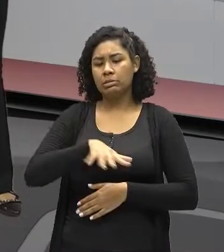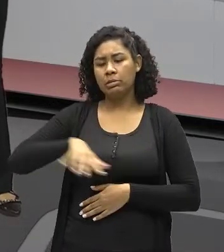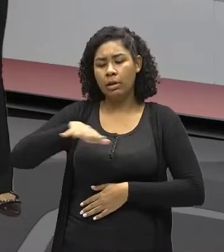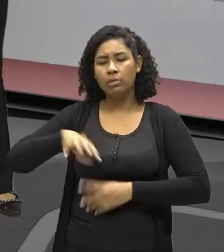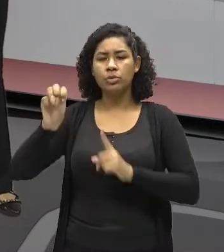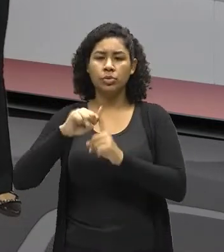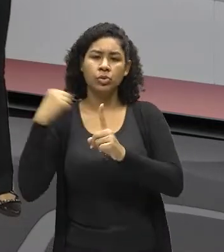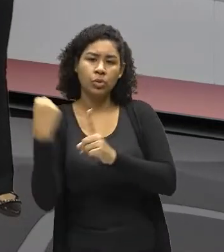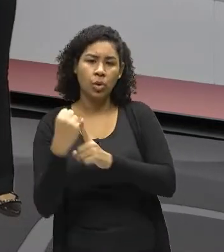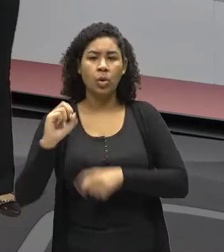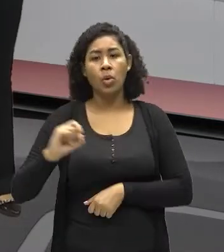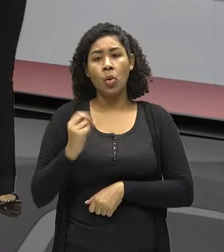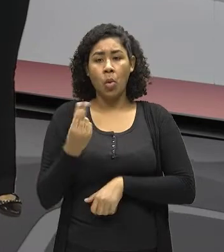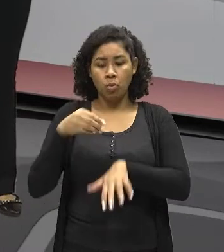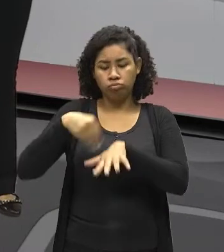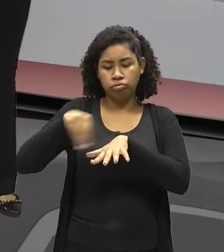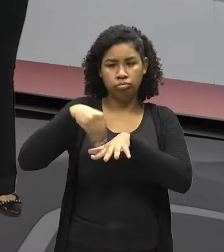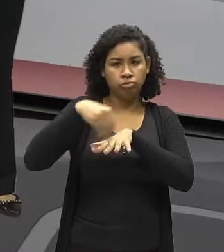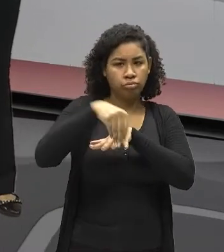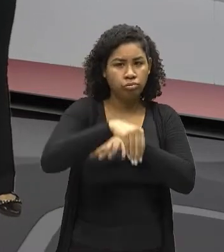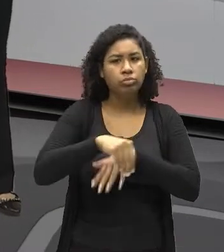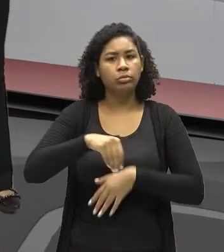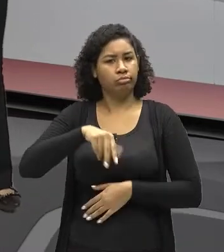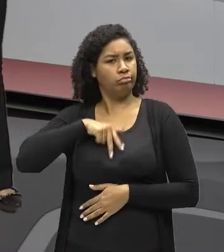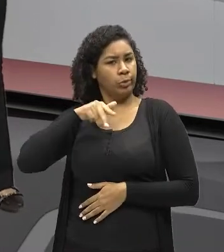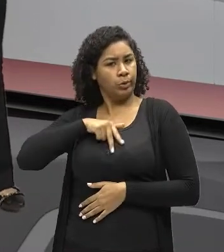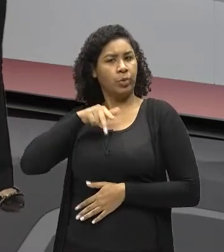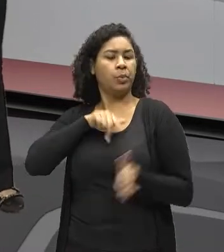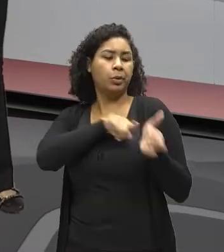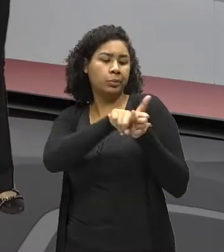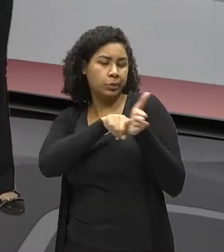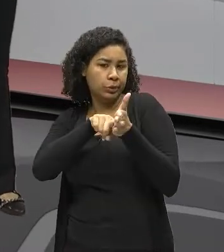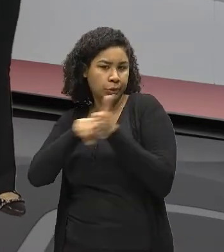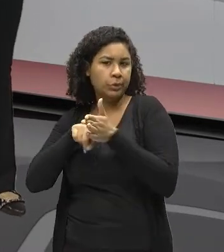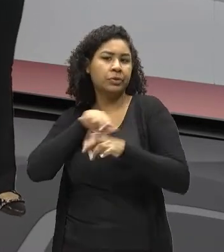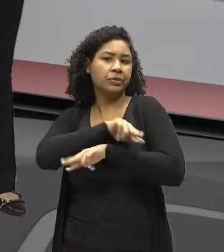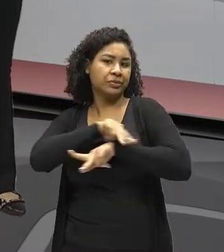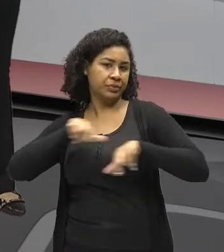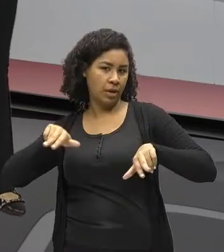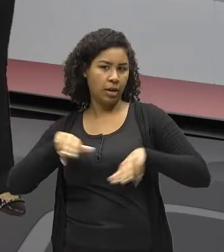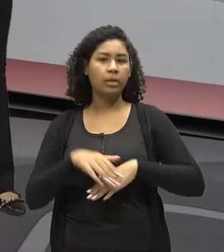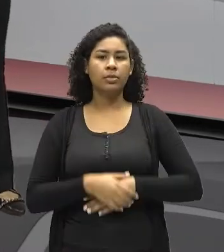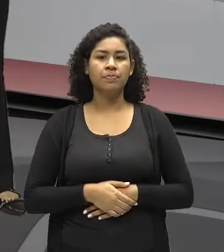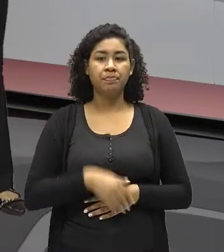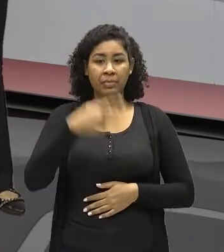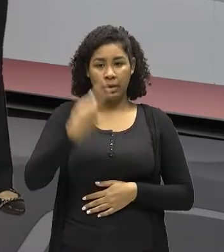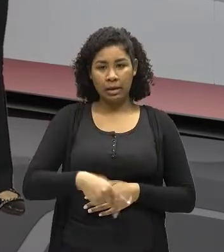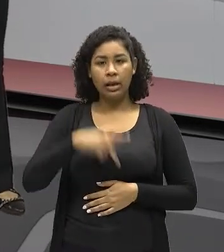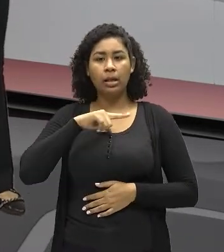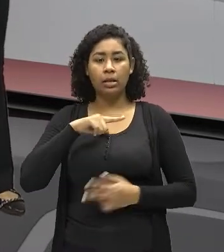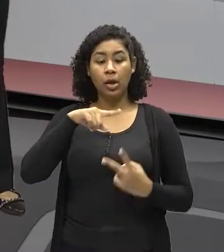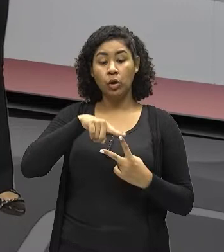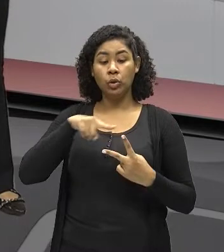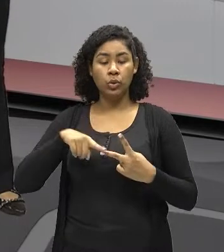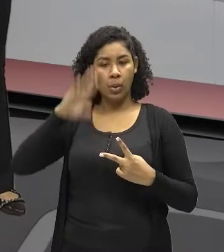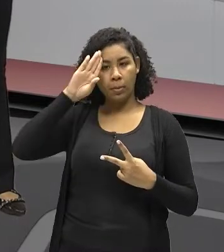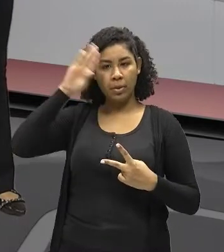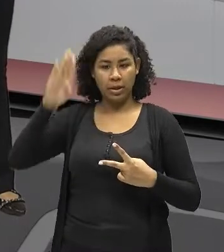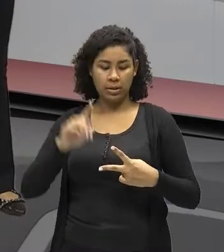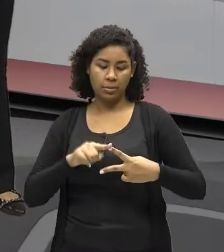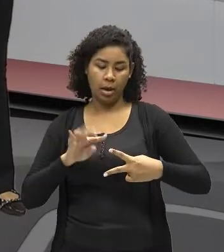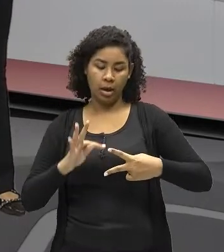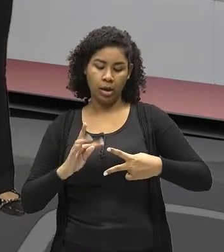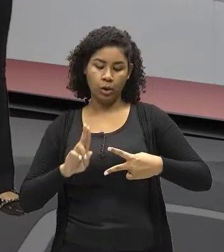bom? Originalmente, aqui no território brasileiro, nós temos dois troncos linguísticos, que estão divididos em Tupi